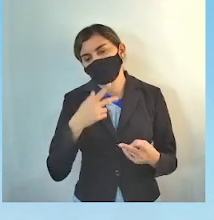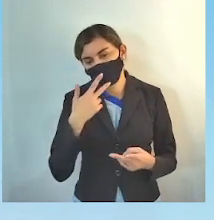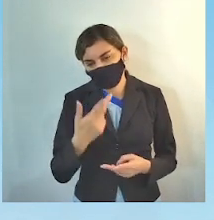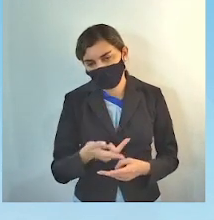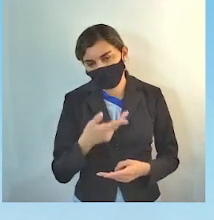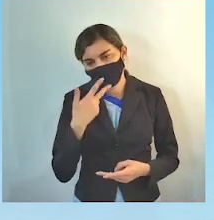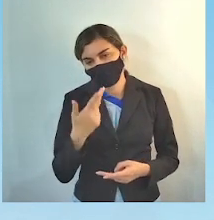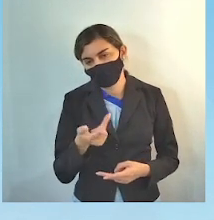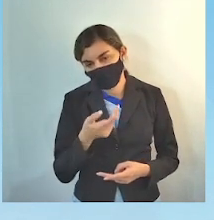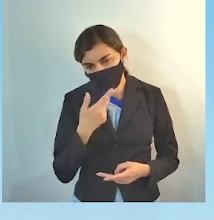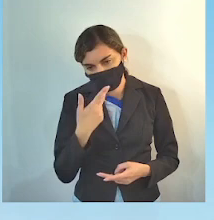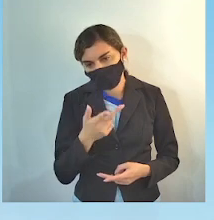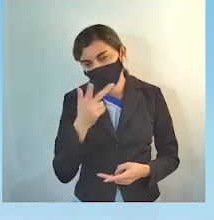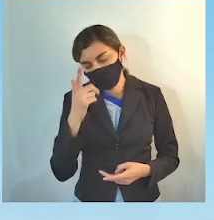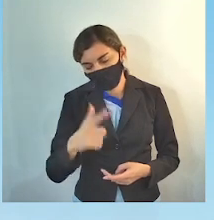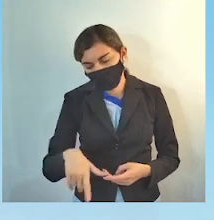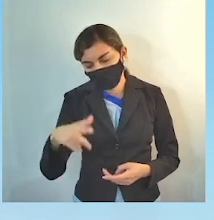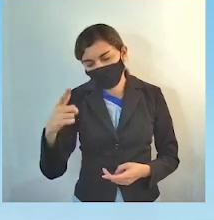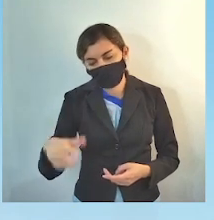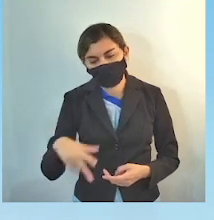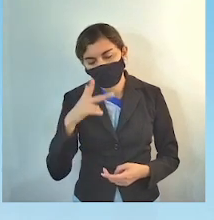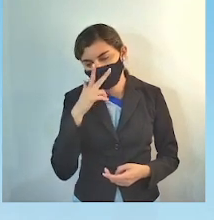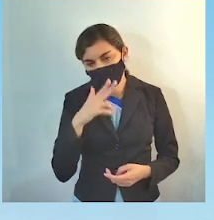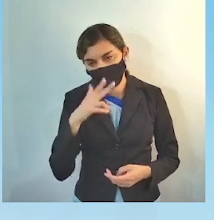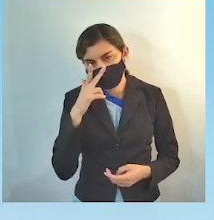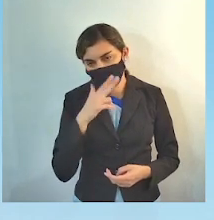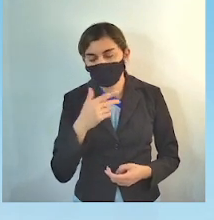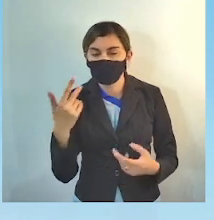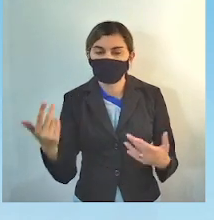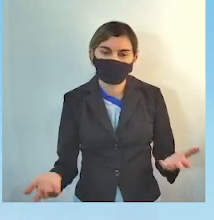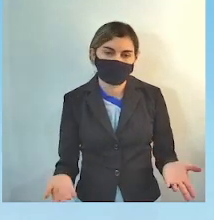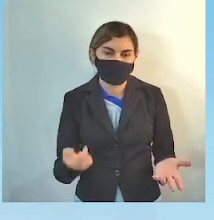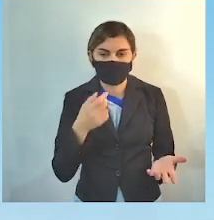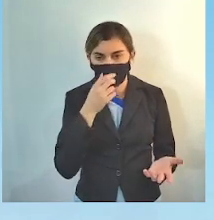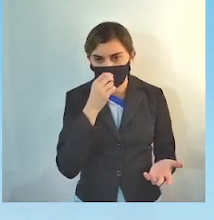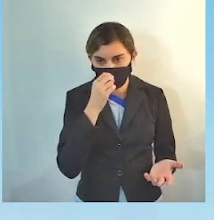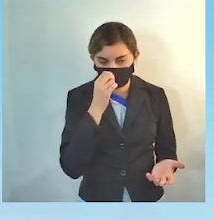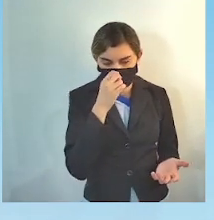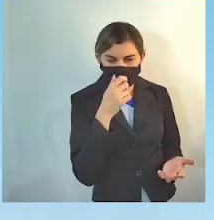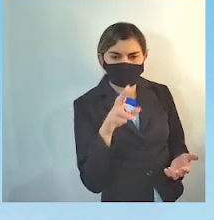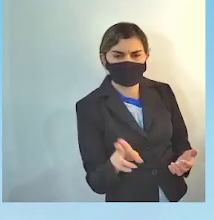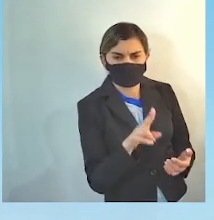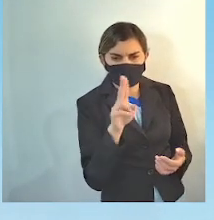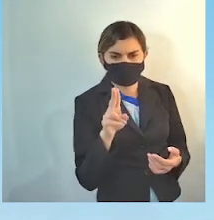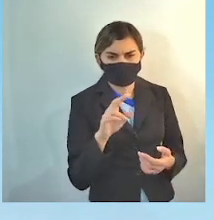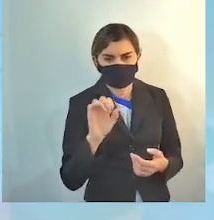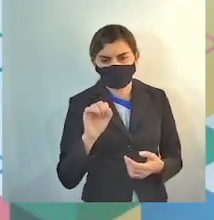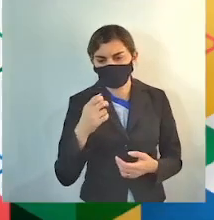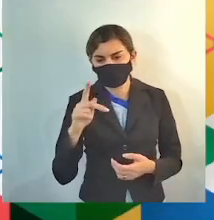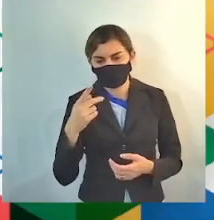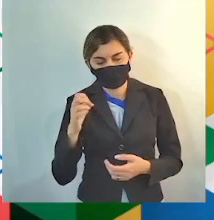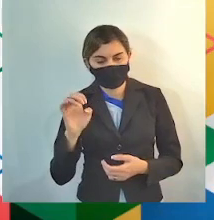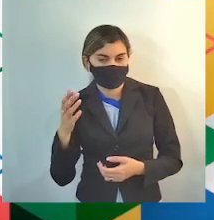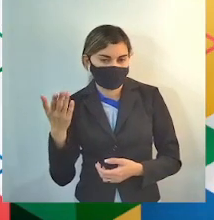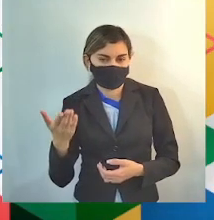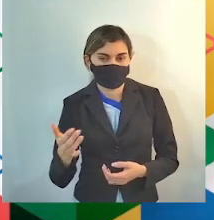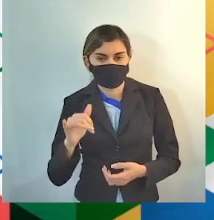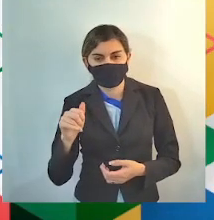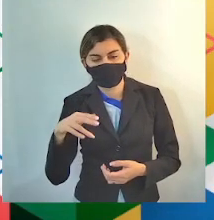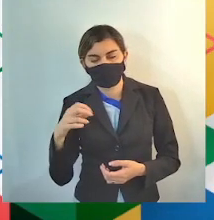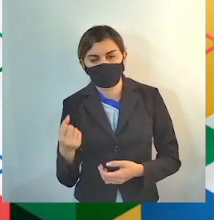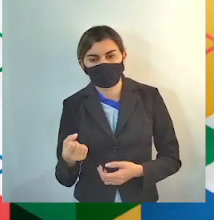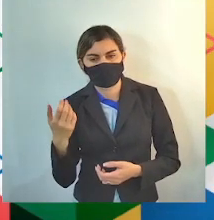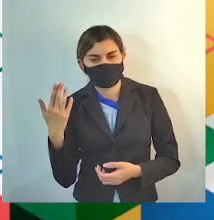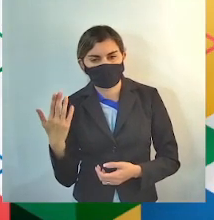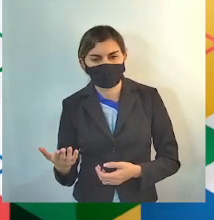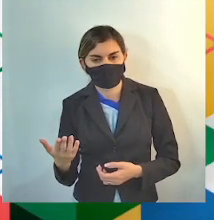father. Jane's family has a problem. Aí, em vez de usar she wants, eu vou dizer Jane